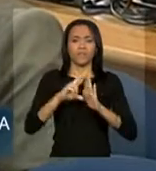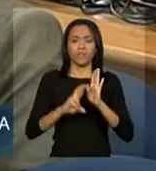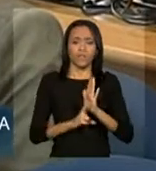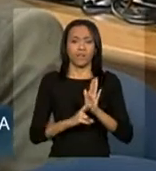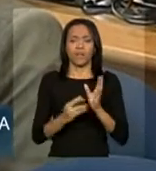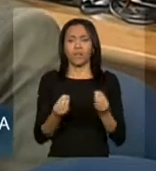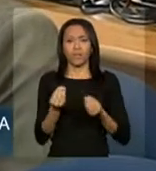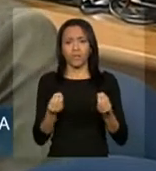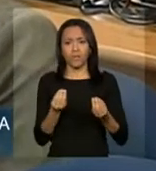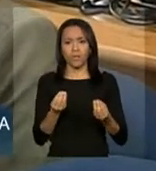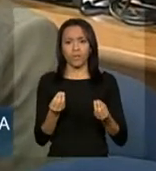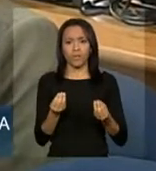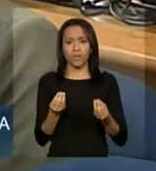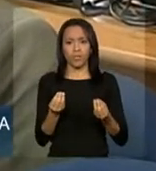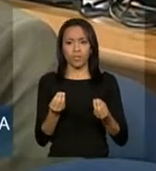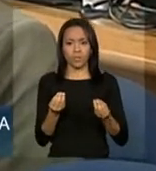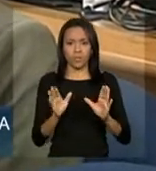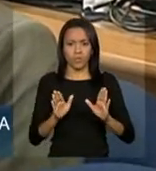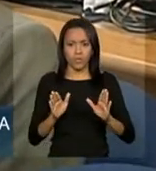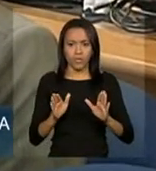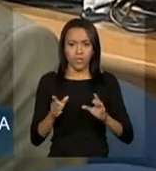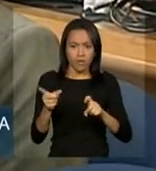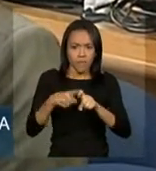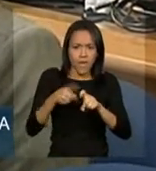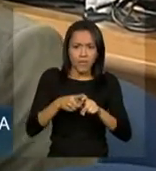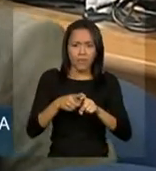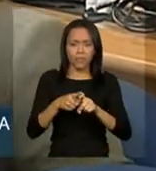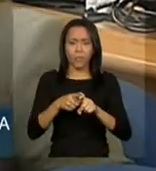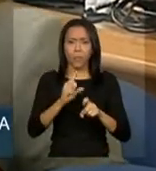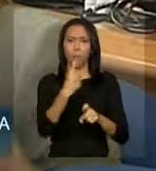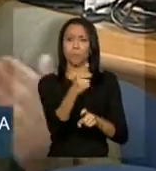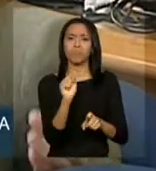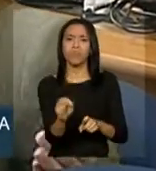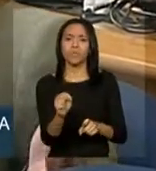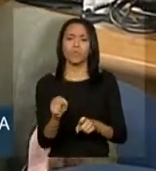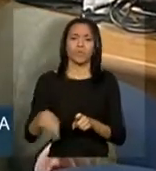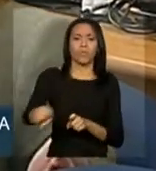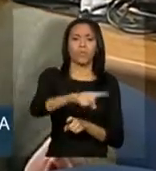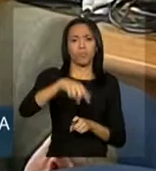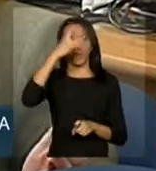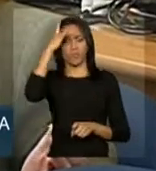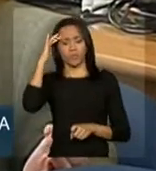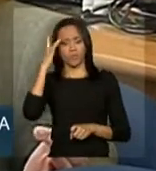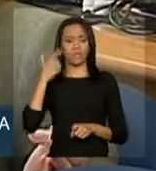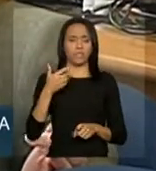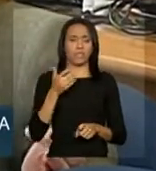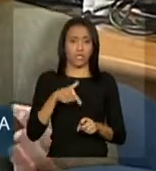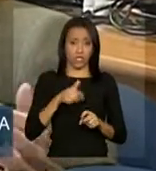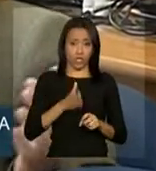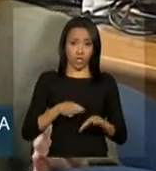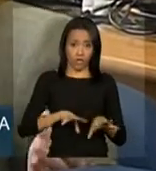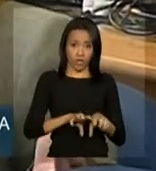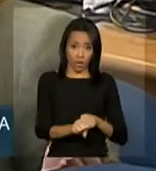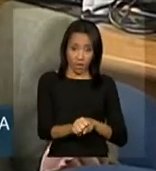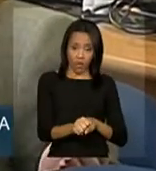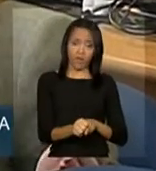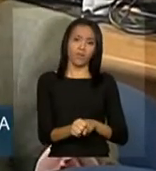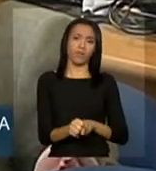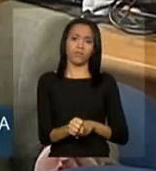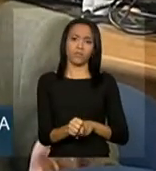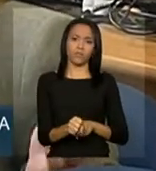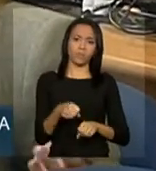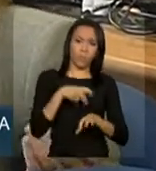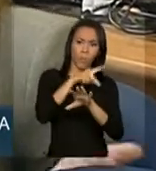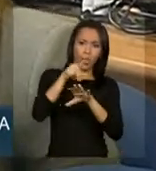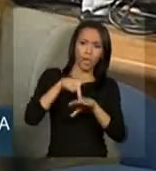1.8 médico por por habitante por 1000 habitantes sendo que ele é formado em um ele é formado em um